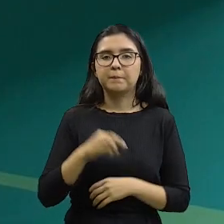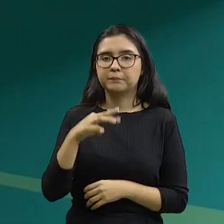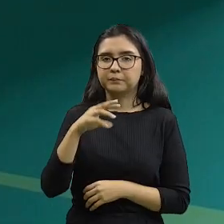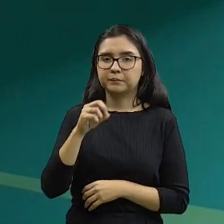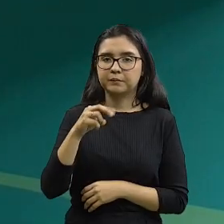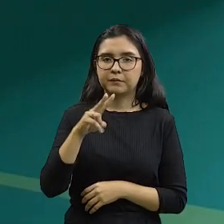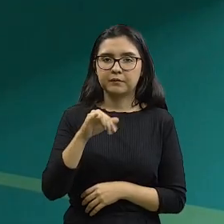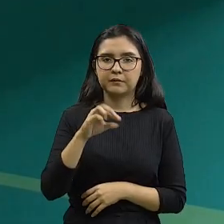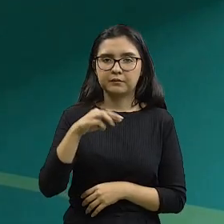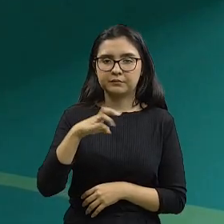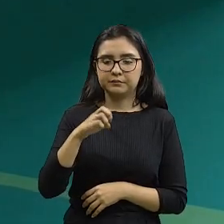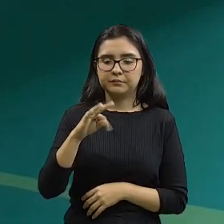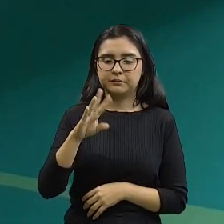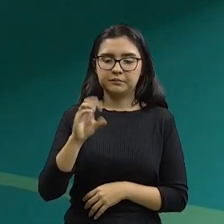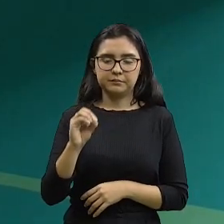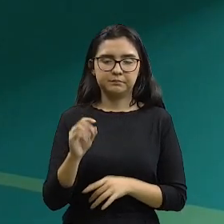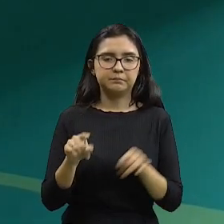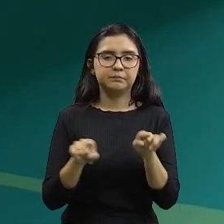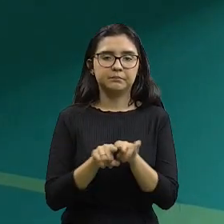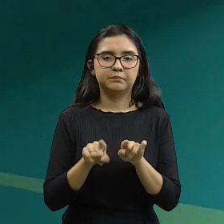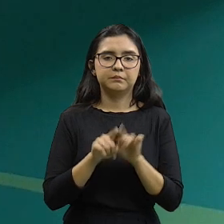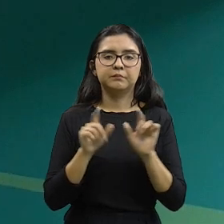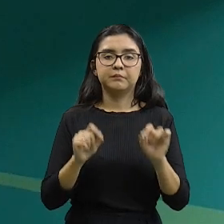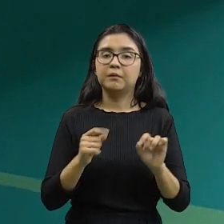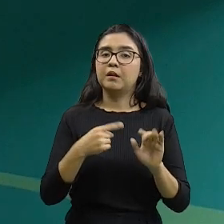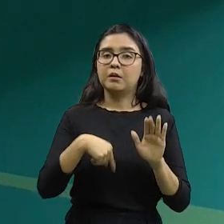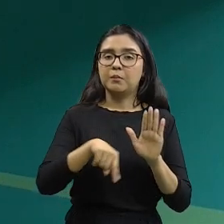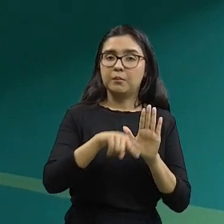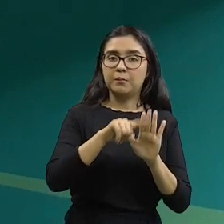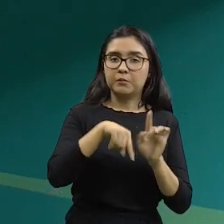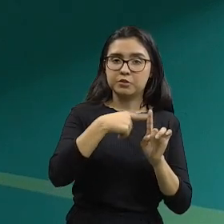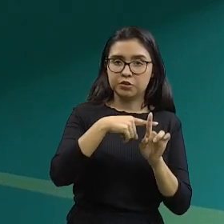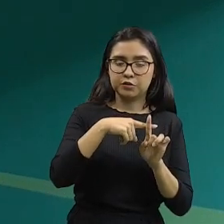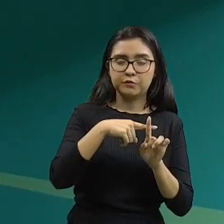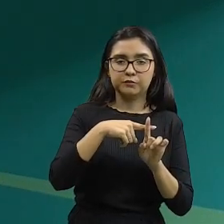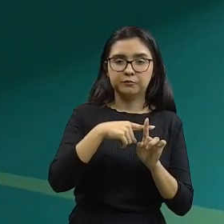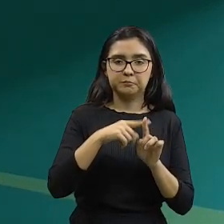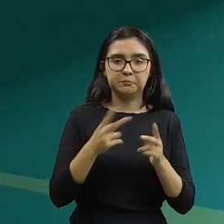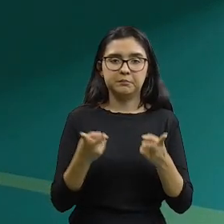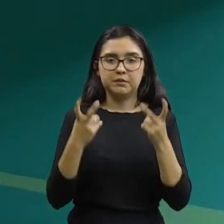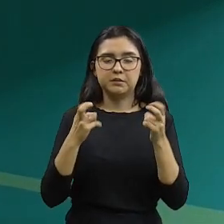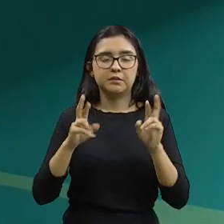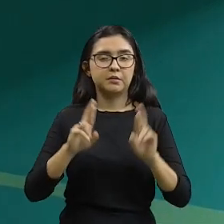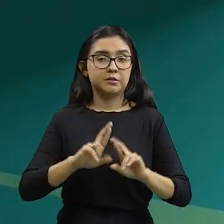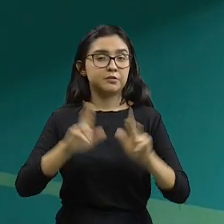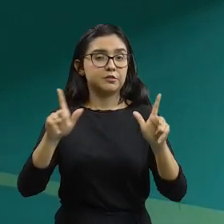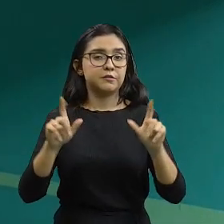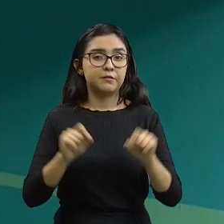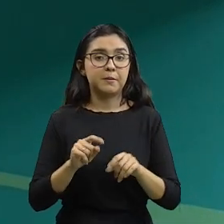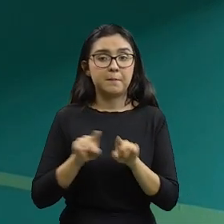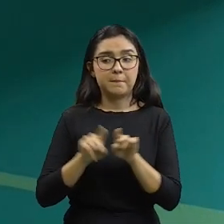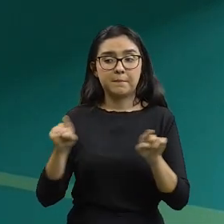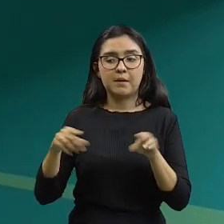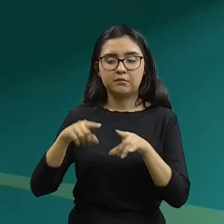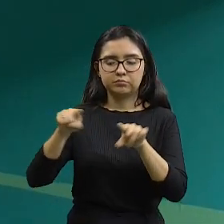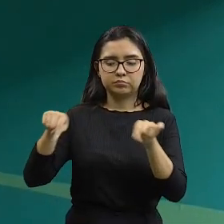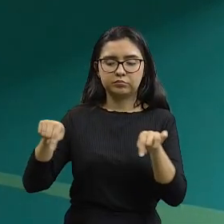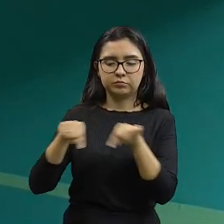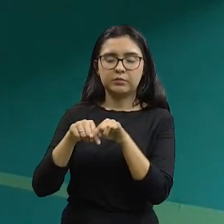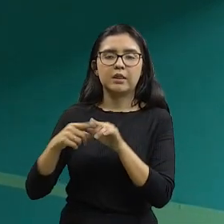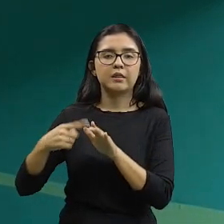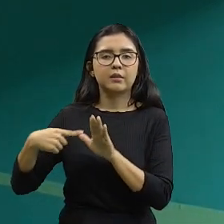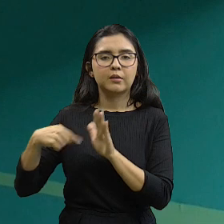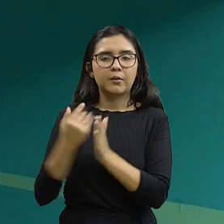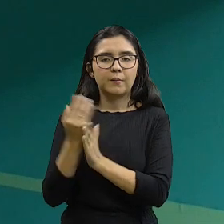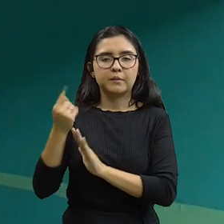vai receber? Ele recebe pelo lado positivo. Olha a diferença. No gerador, entra pelo negativo. Por que